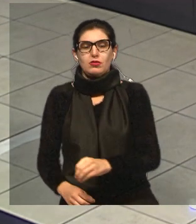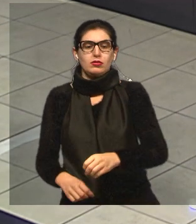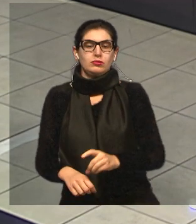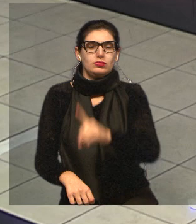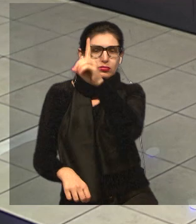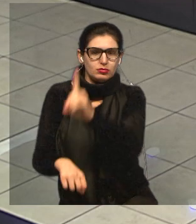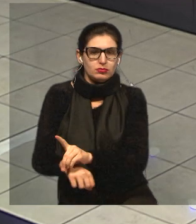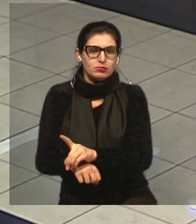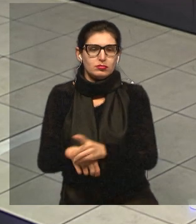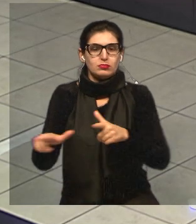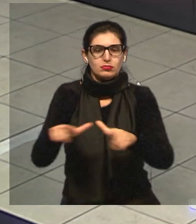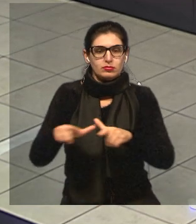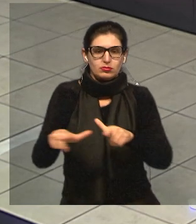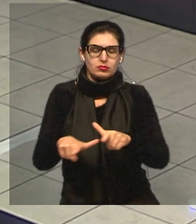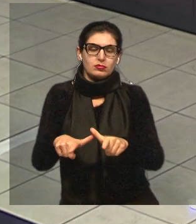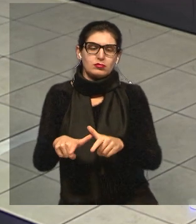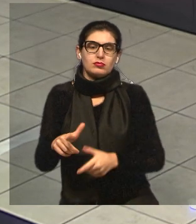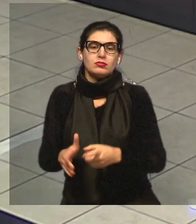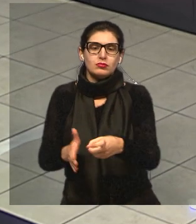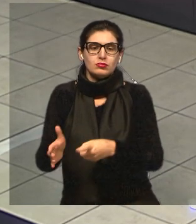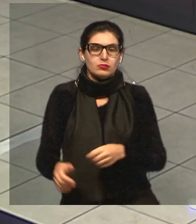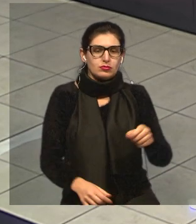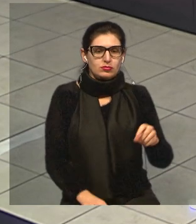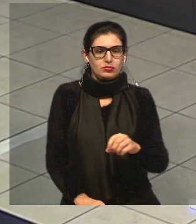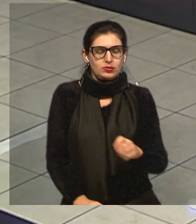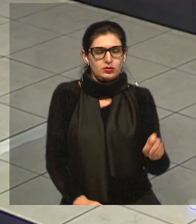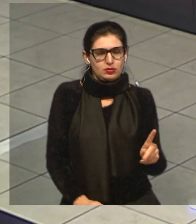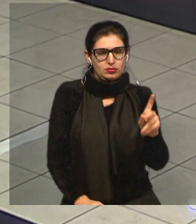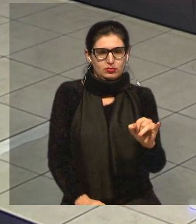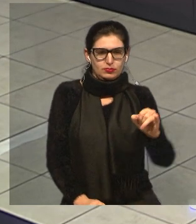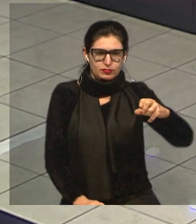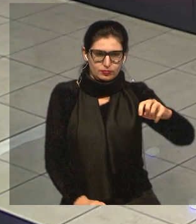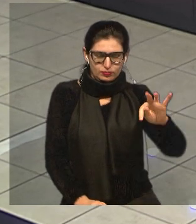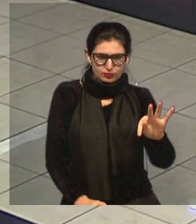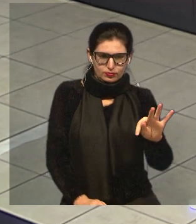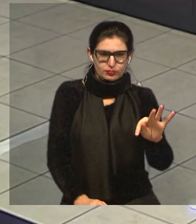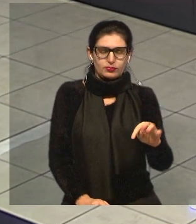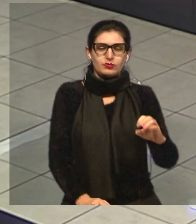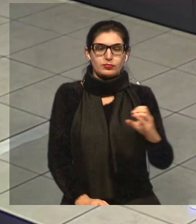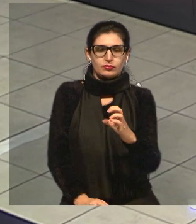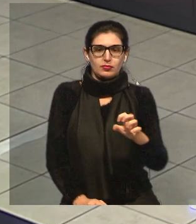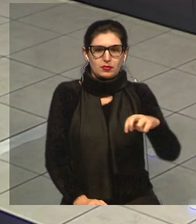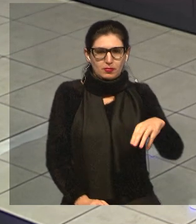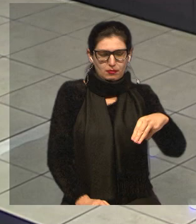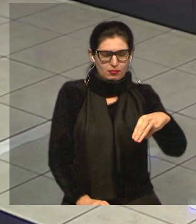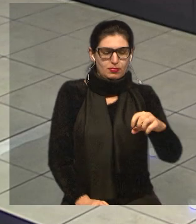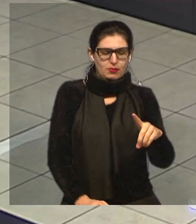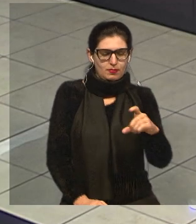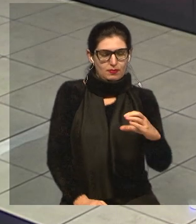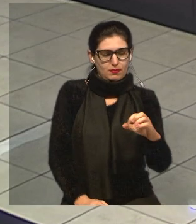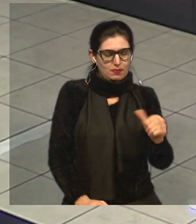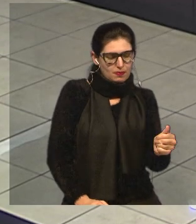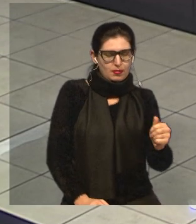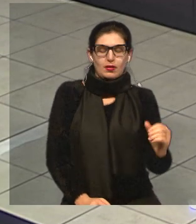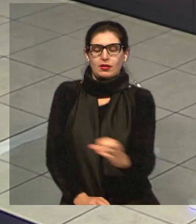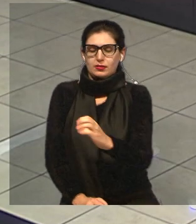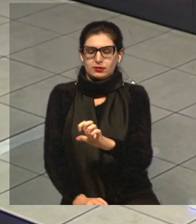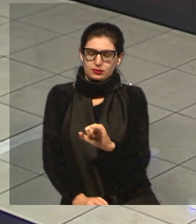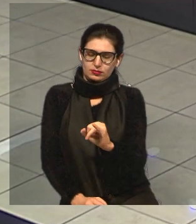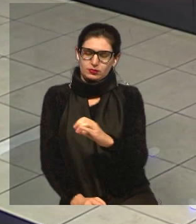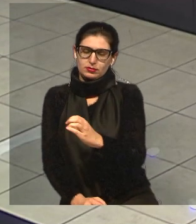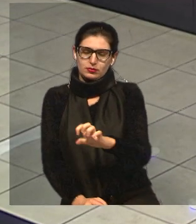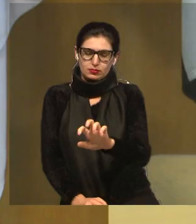renda; Kate de Oliveira, assessora técnica do CMDCA; Cícera Cláudia Lima, conselheira